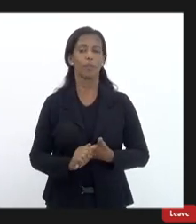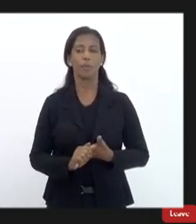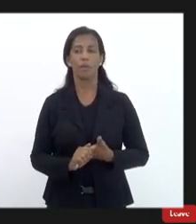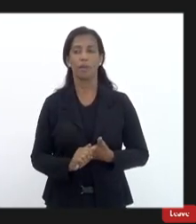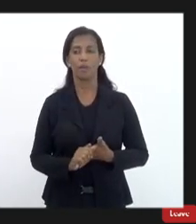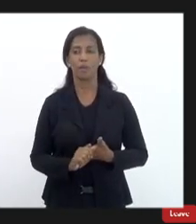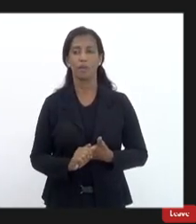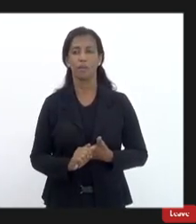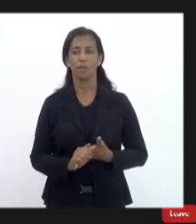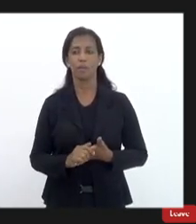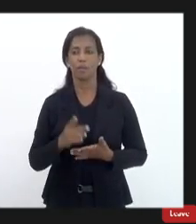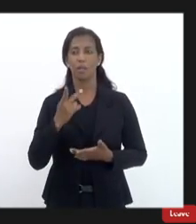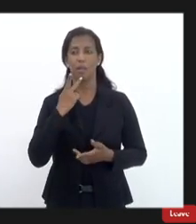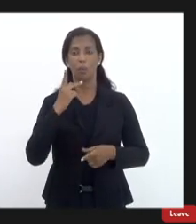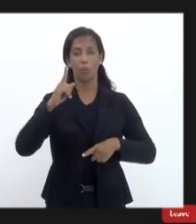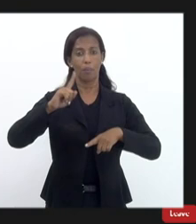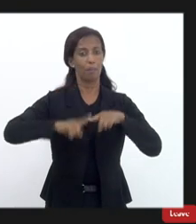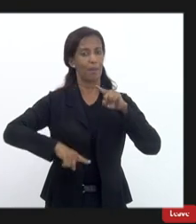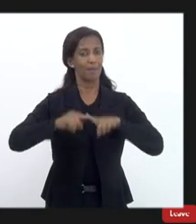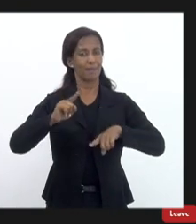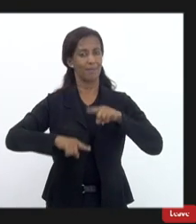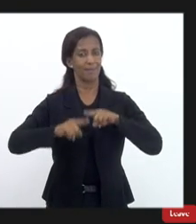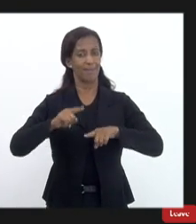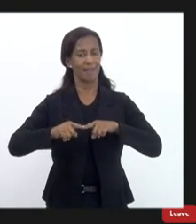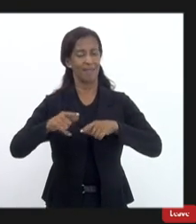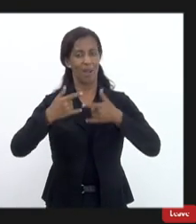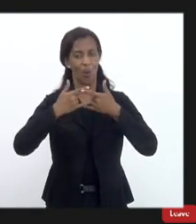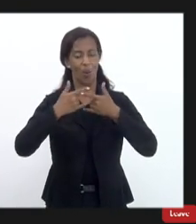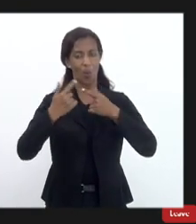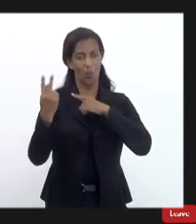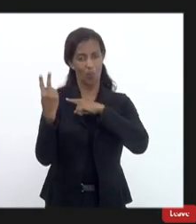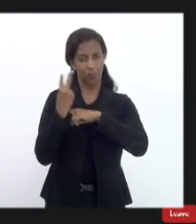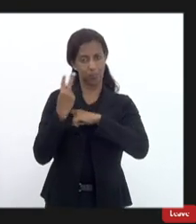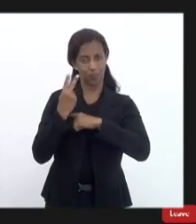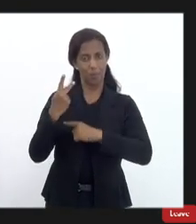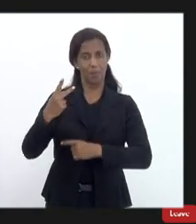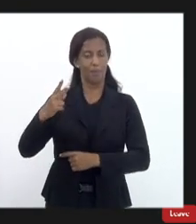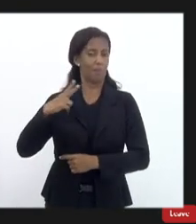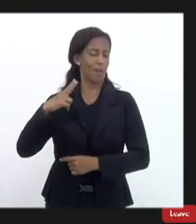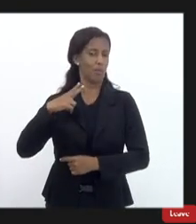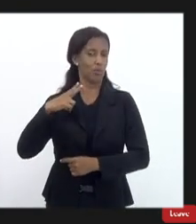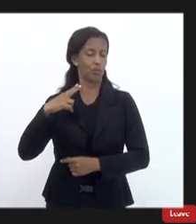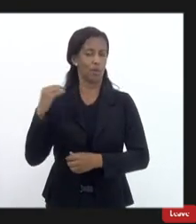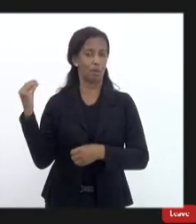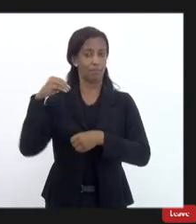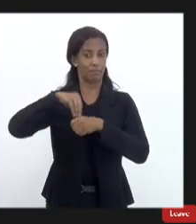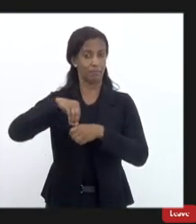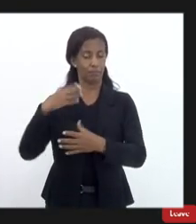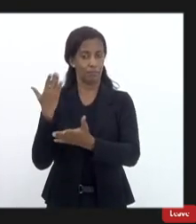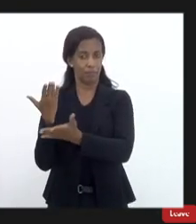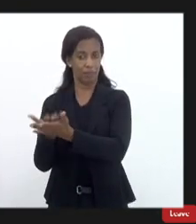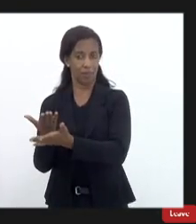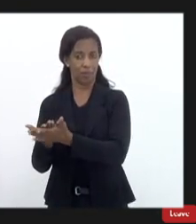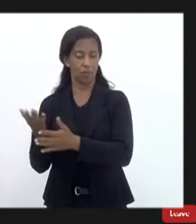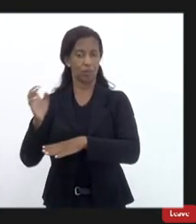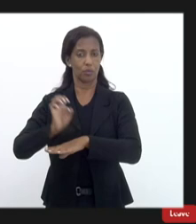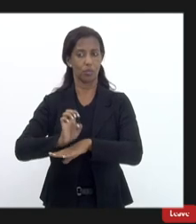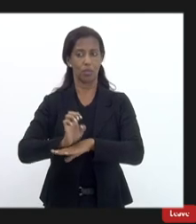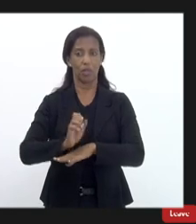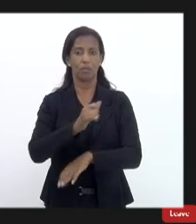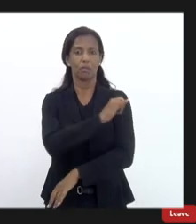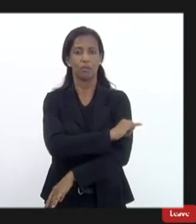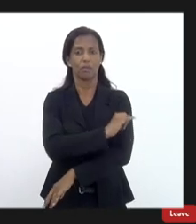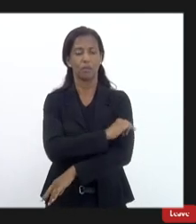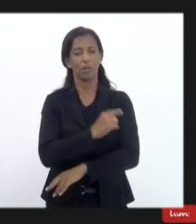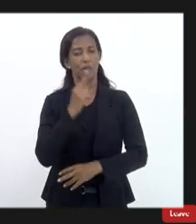questão dos equipamentos de proteção individual, né, para os estudantes nas unidades escolares do estado do Rio de Janeiro,